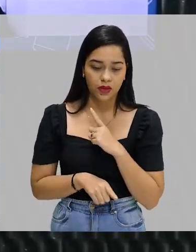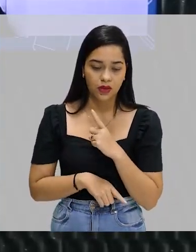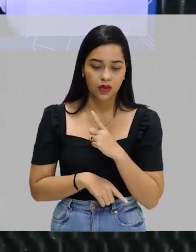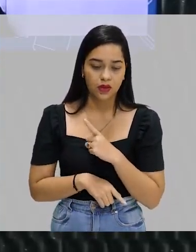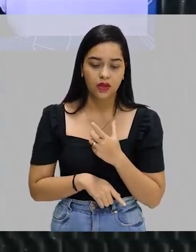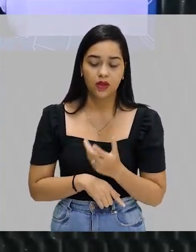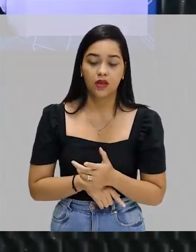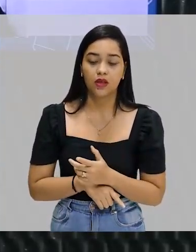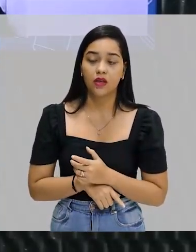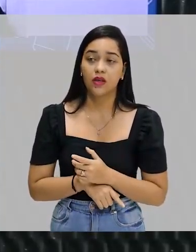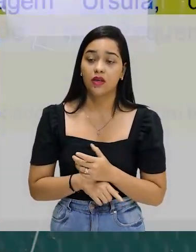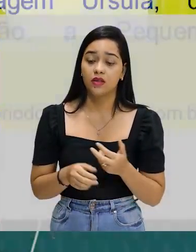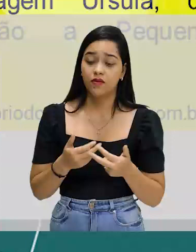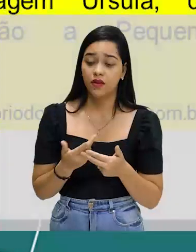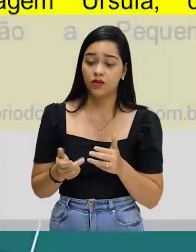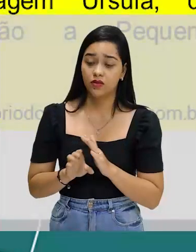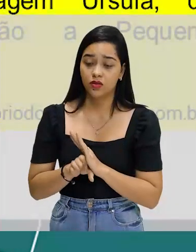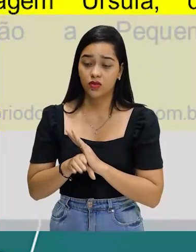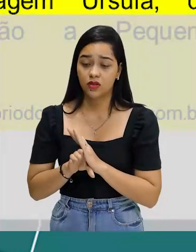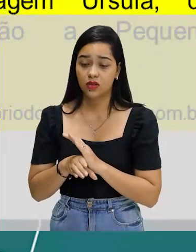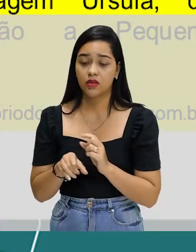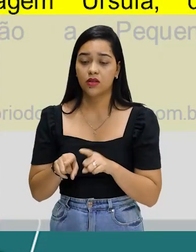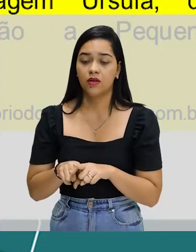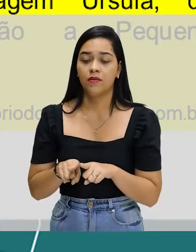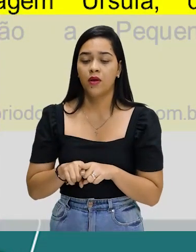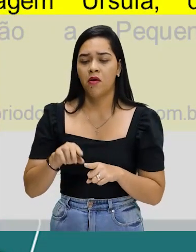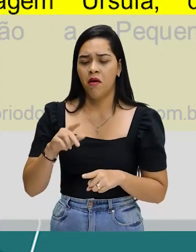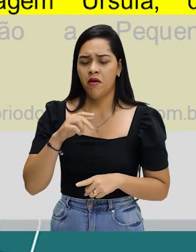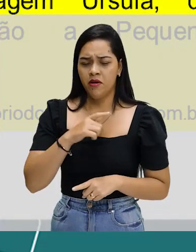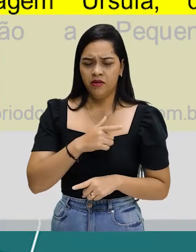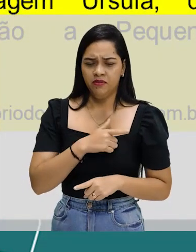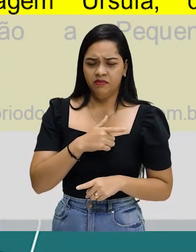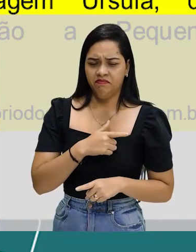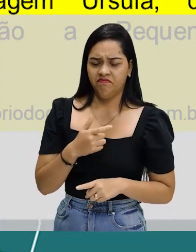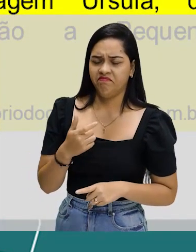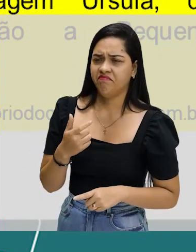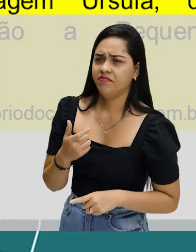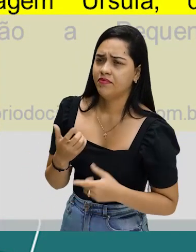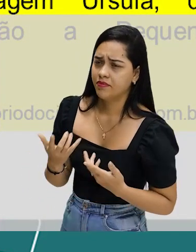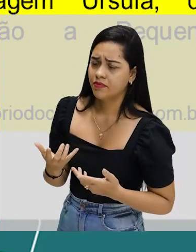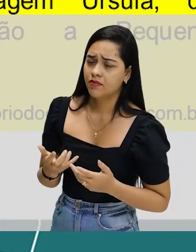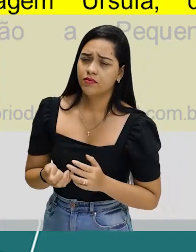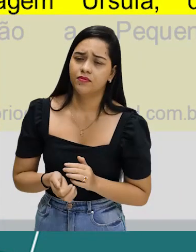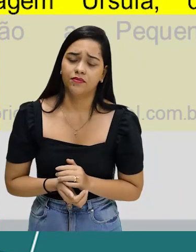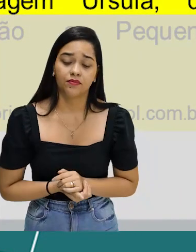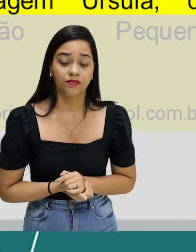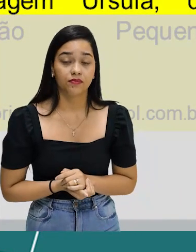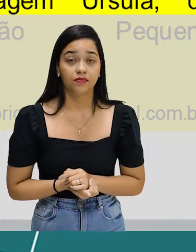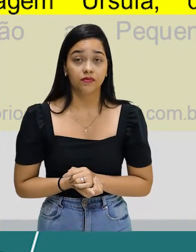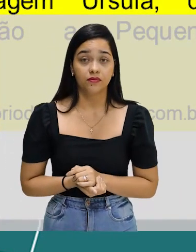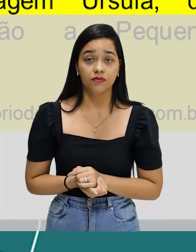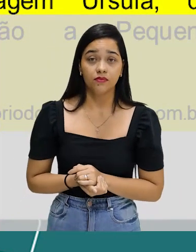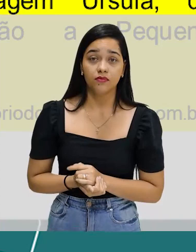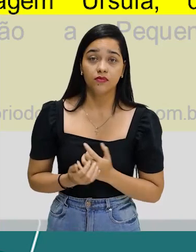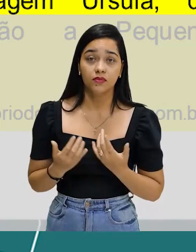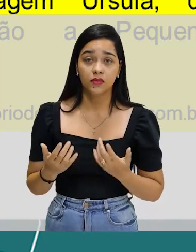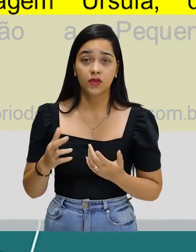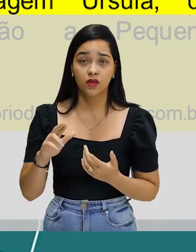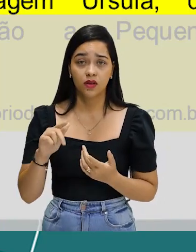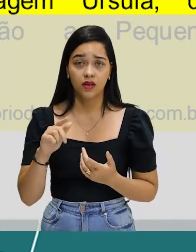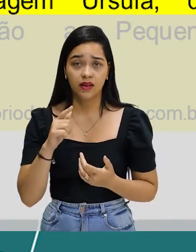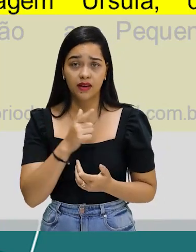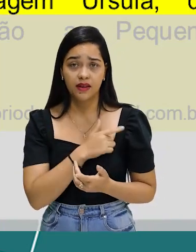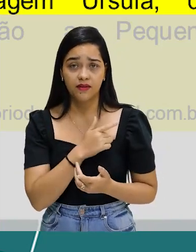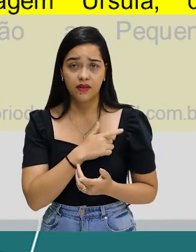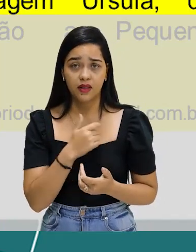antagonistas, tinham este conceito. O grotesco é feio. O diabo medieval trata dessa mesma situação. Então, o grotesco é feio,